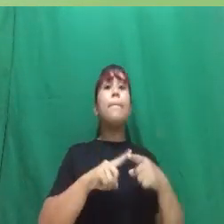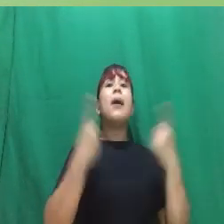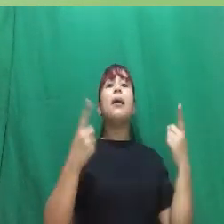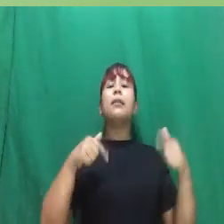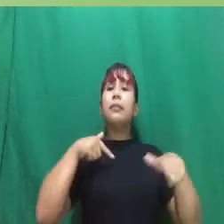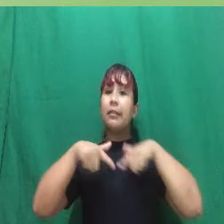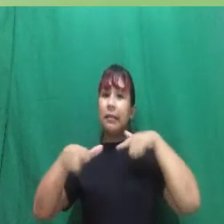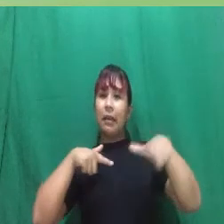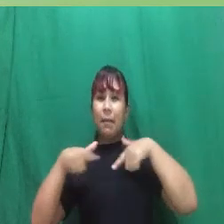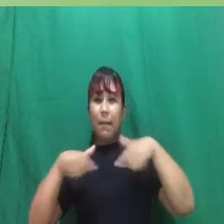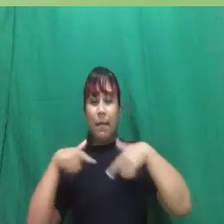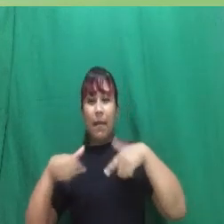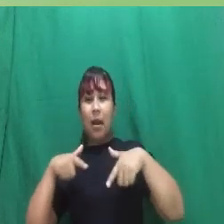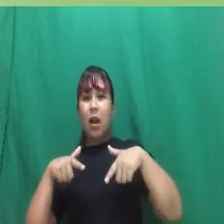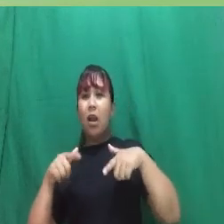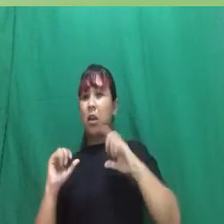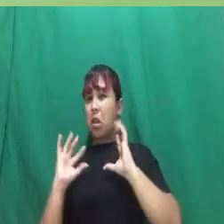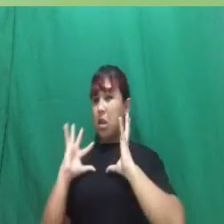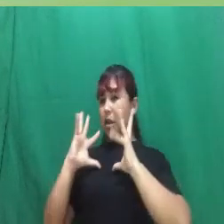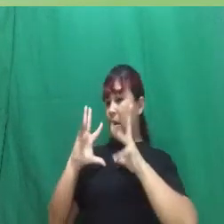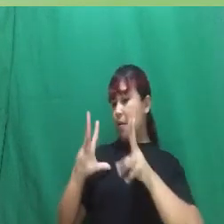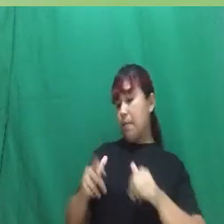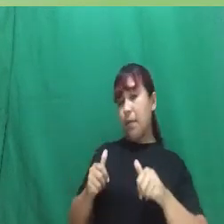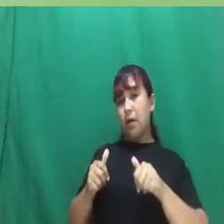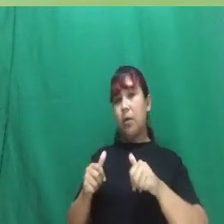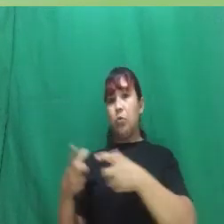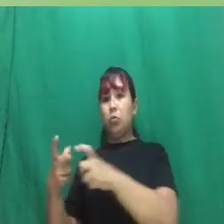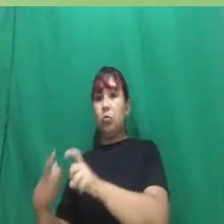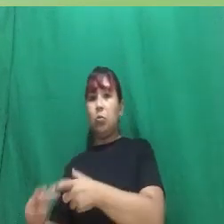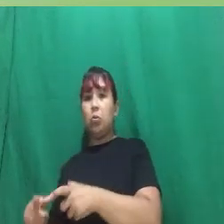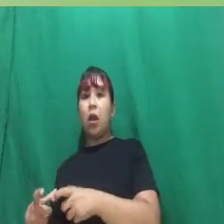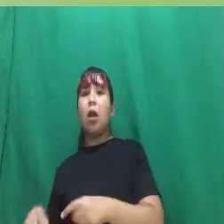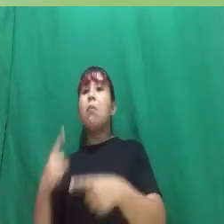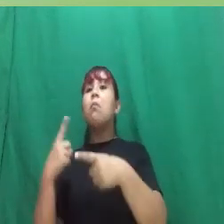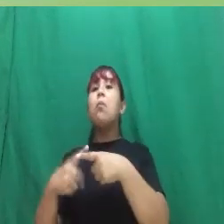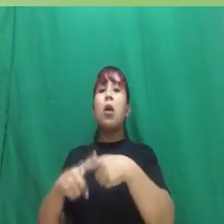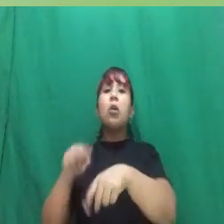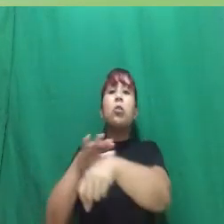acontece entre muitas pessoas isso.